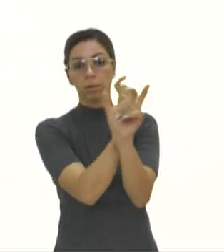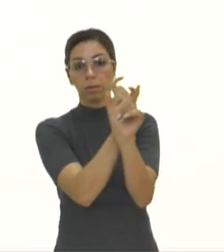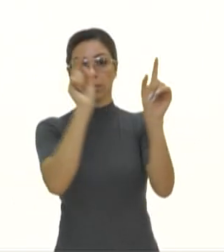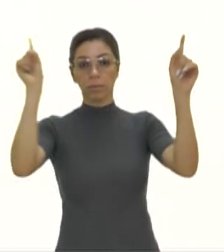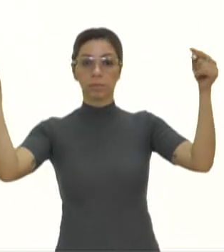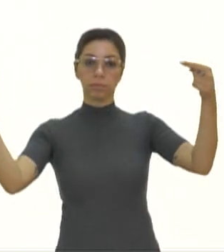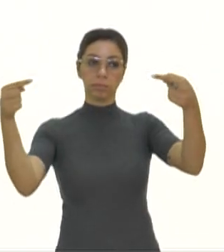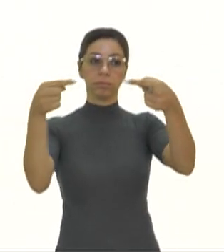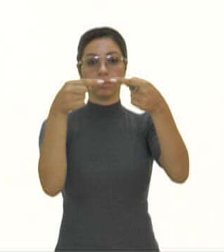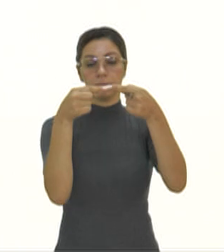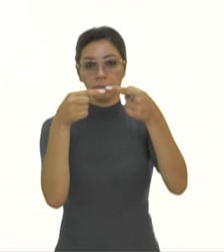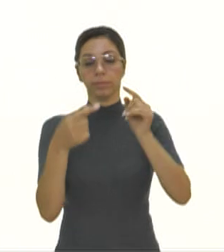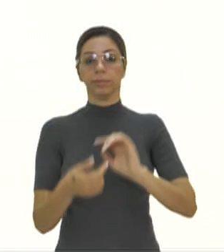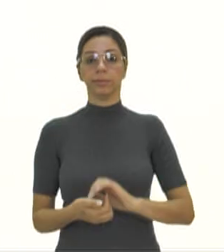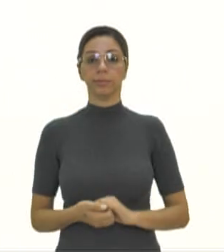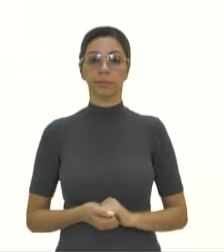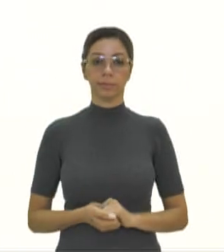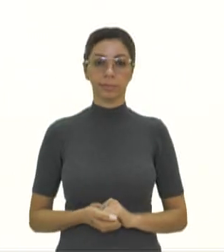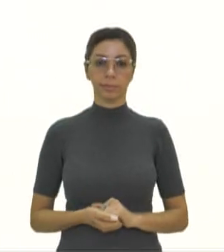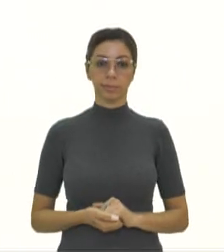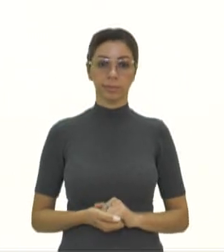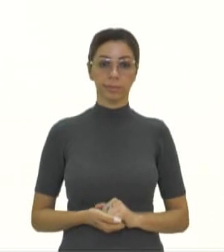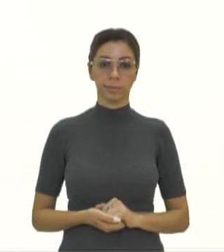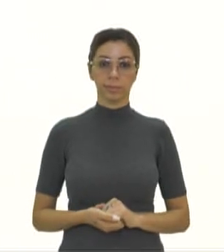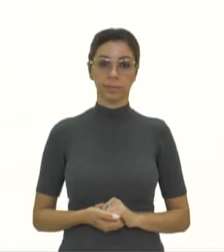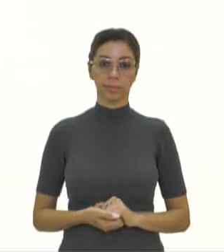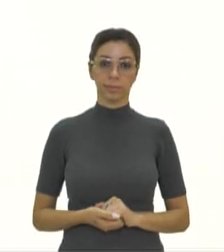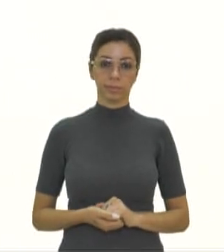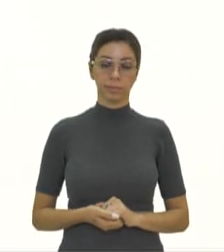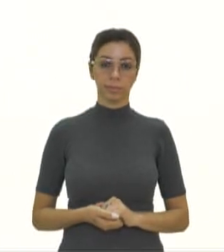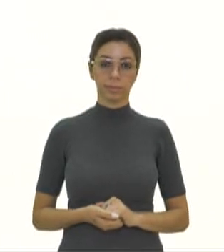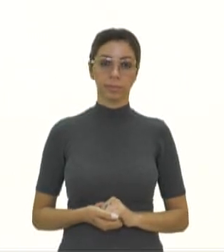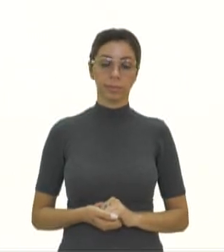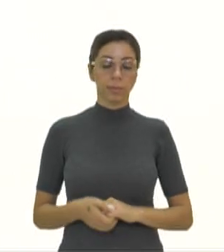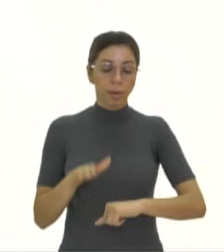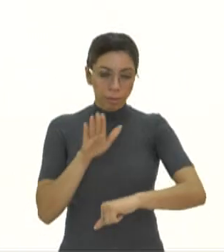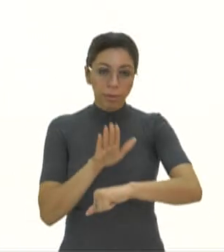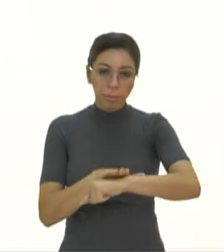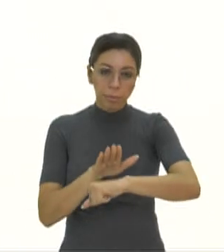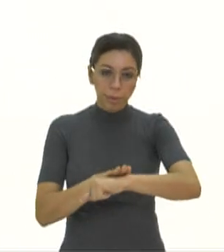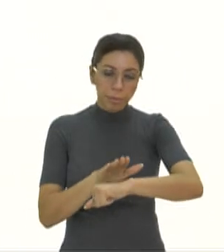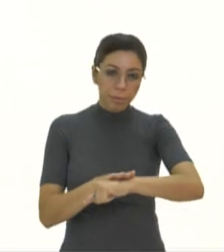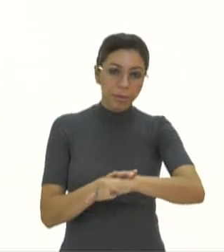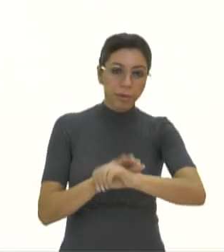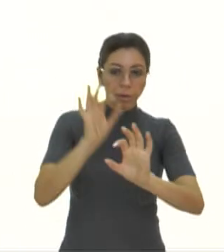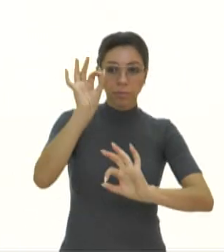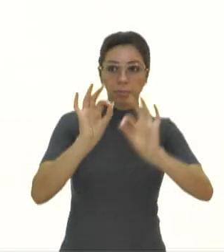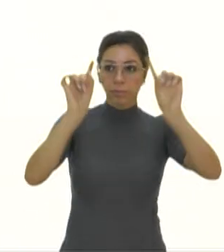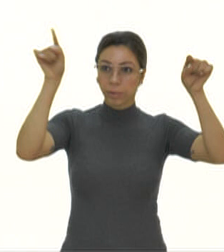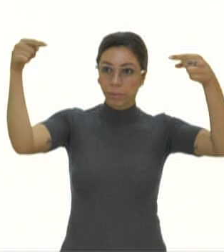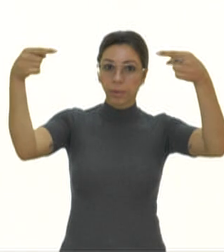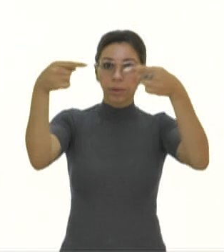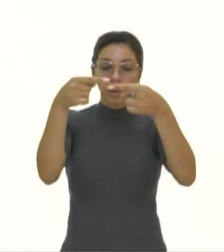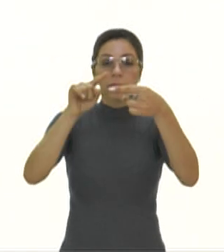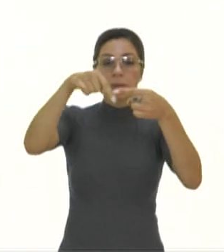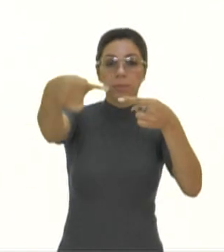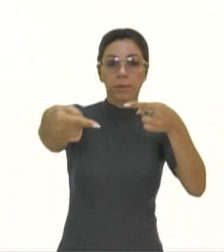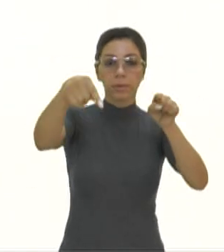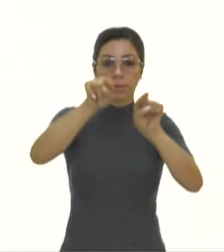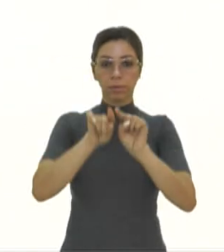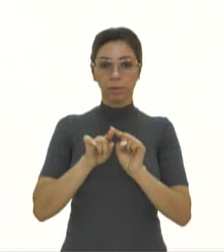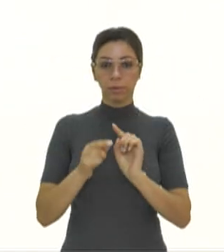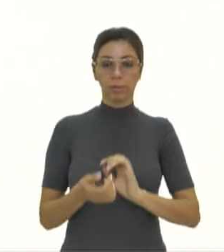Rapidly, completely, unintentionally and finally. Vou dar um tempinho para vocês colocarem esses advérbios em ordem e a gente já